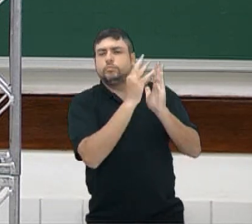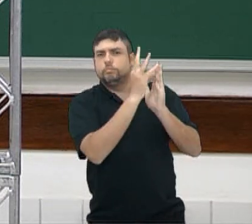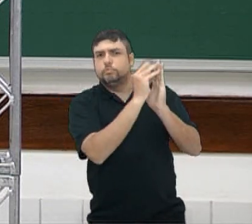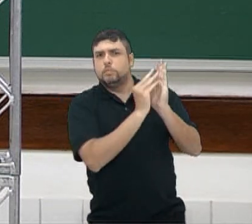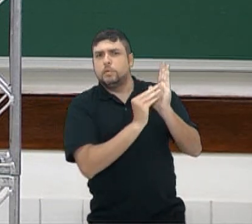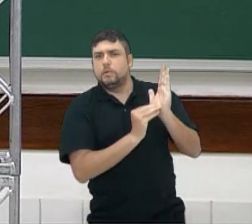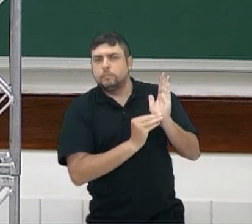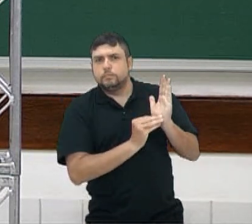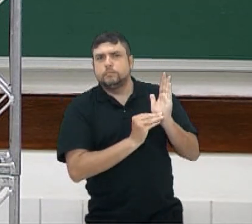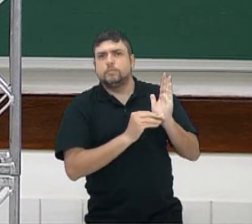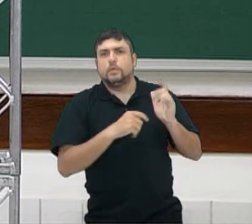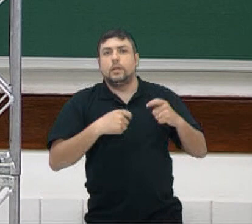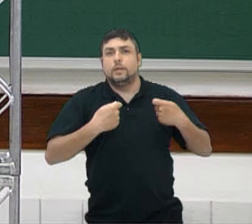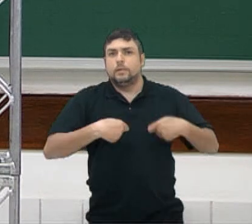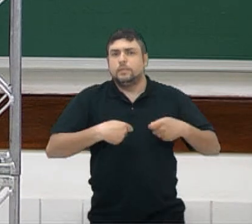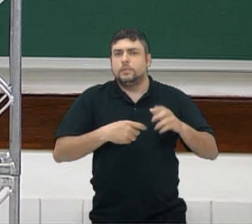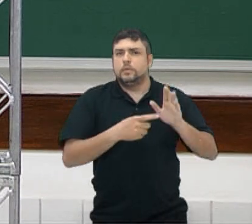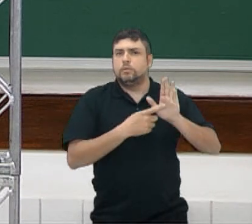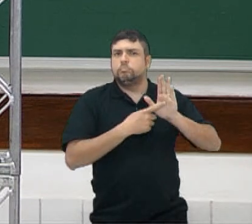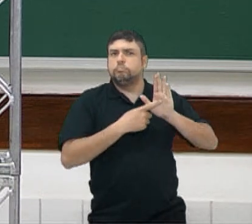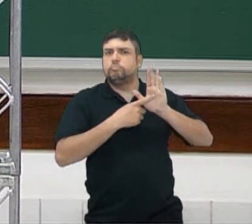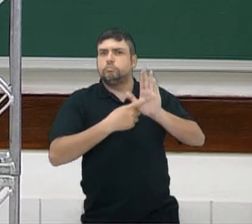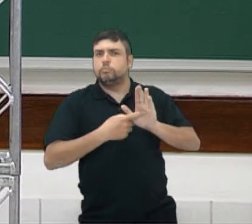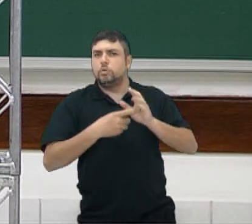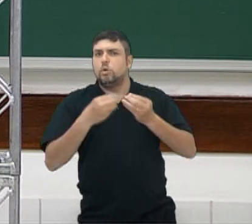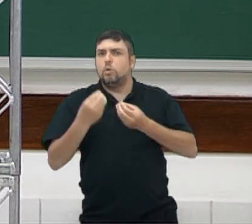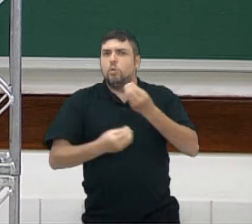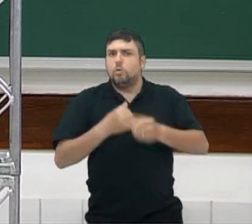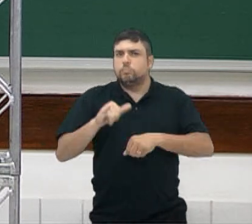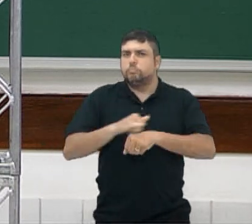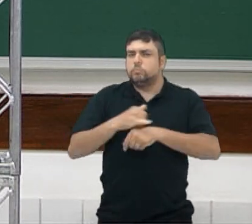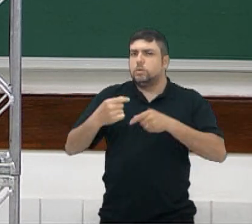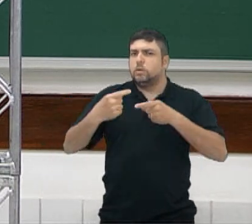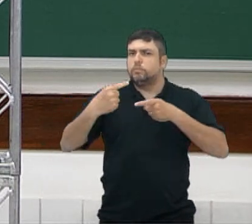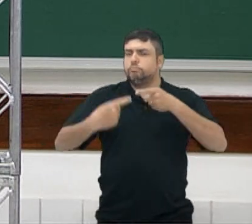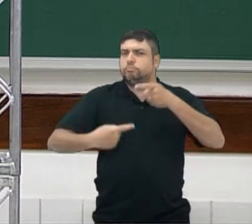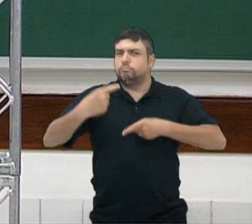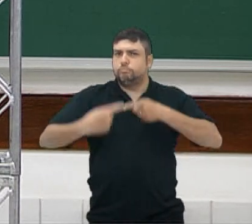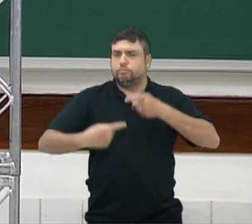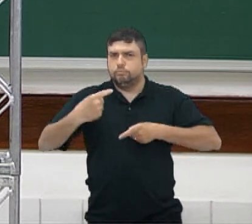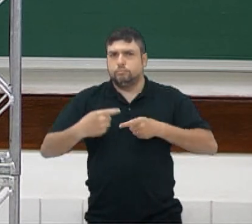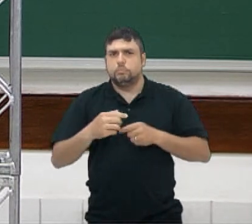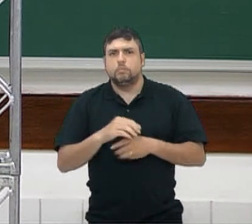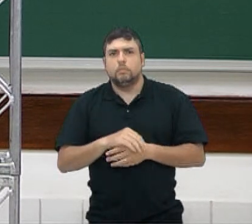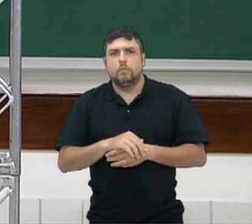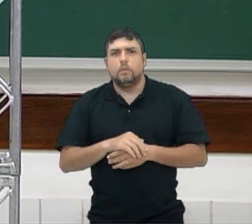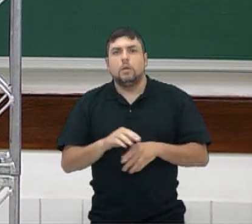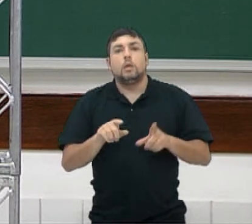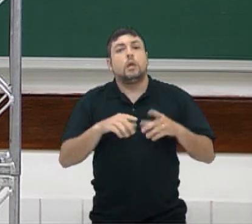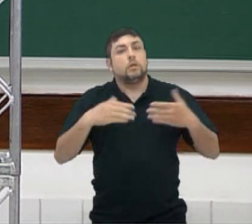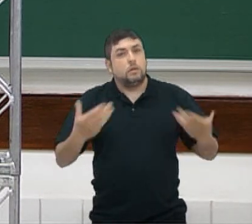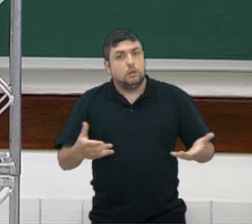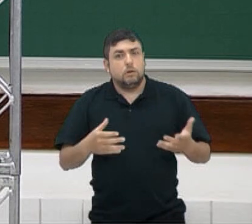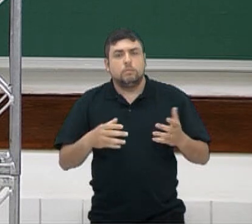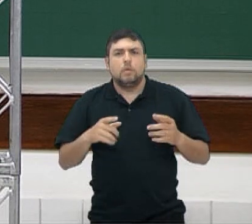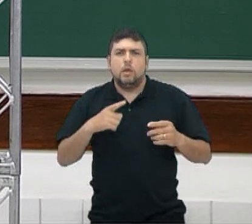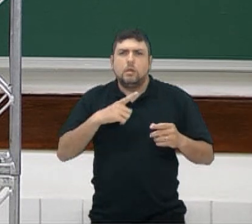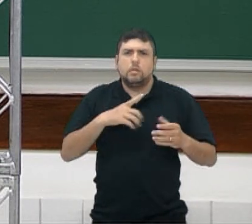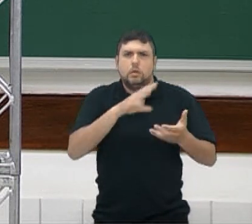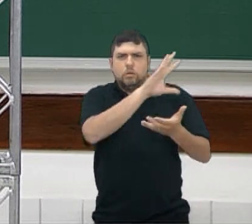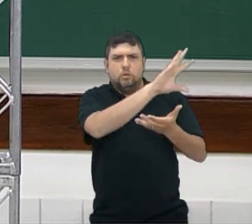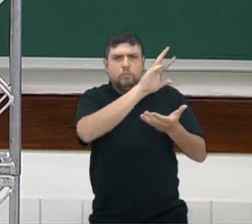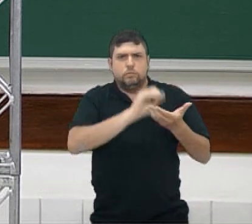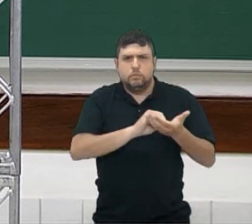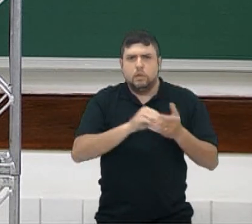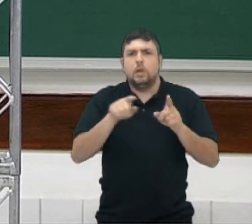realmente para que ela fundamente aquilo que ela está comentando, né? Então, os textos, eles têm os dois, né? Tanto fato e